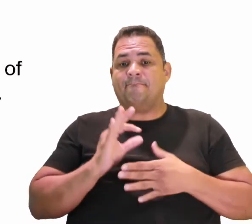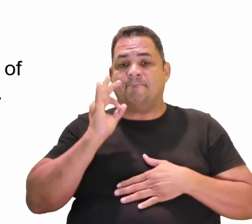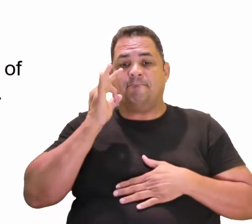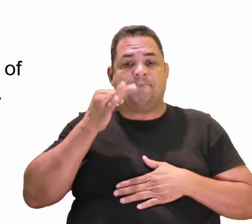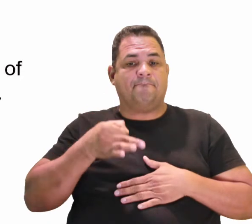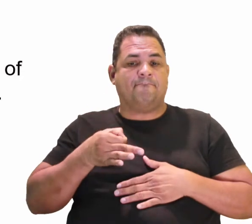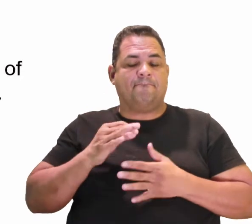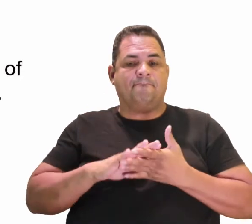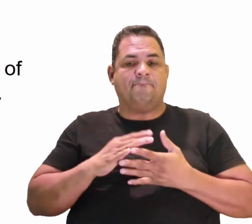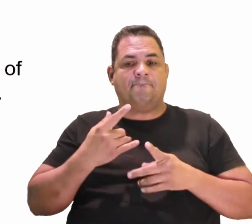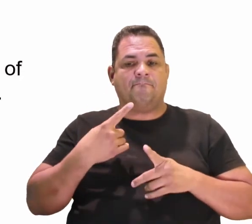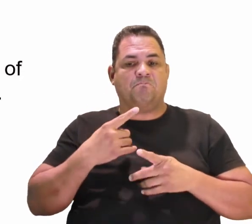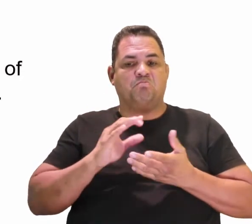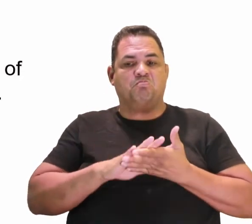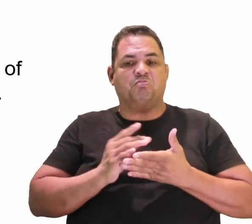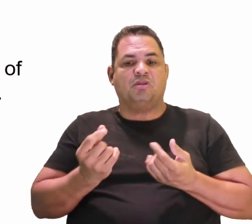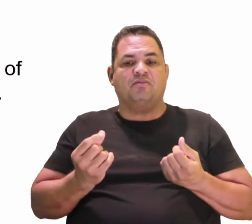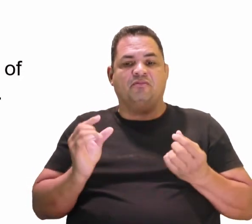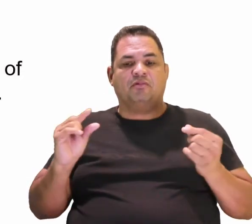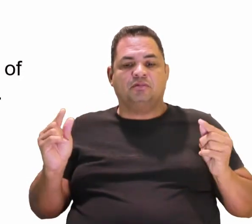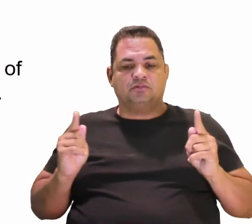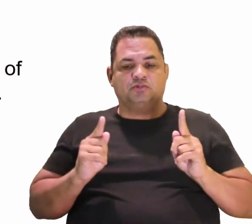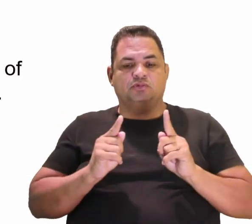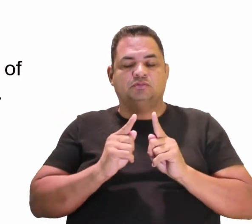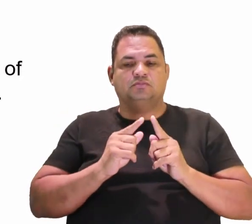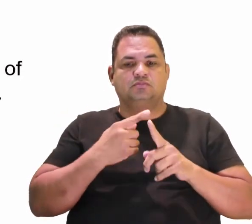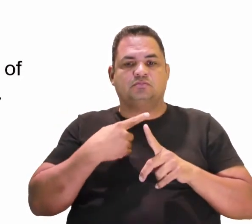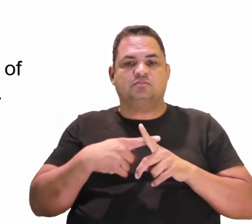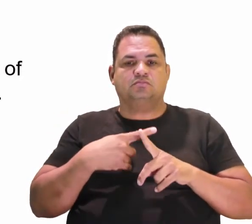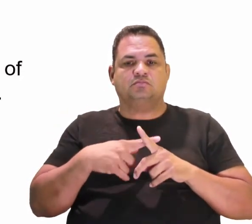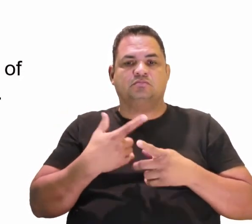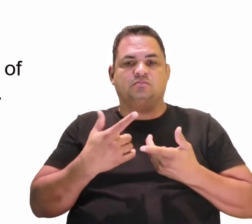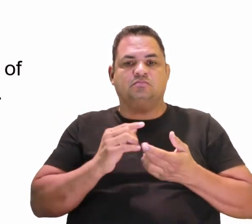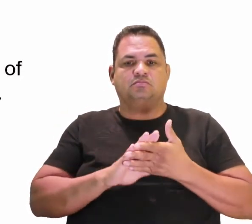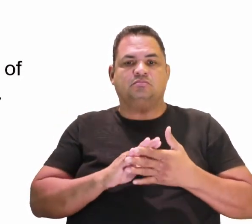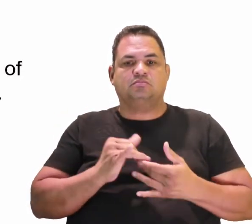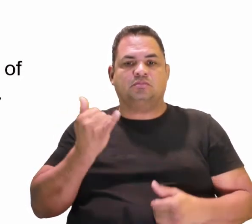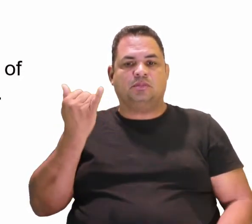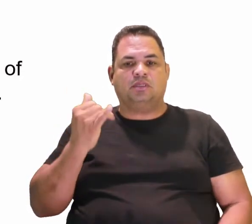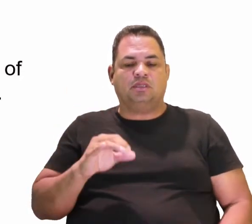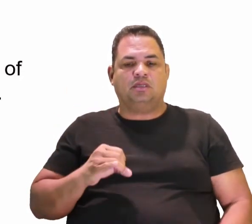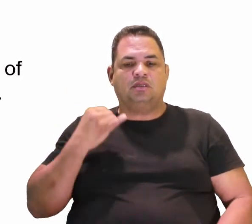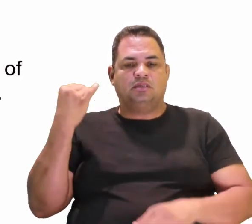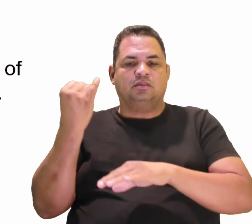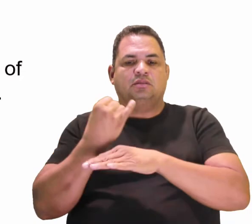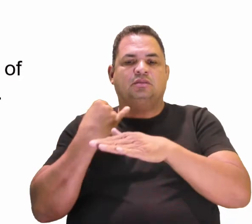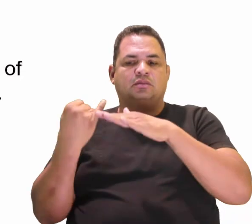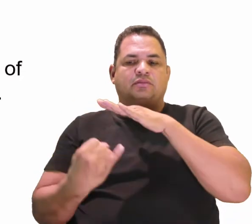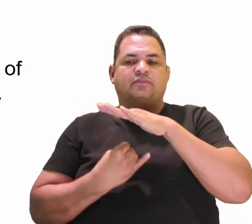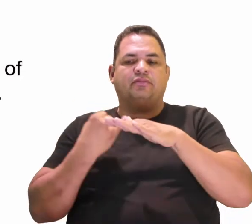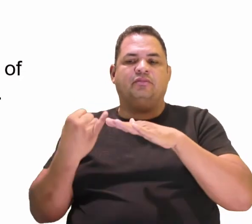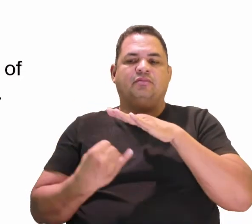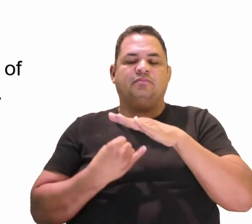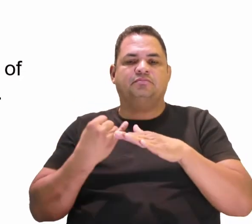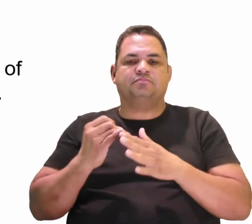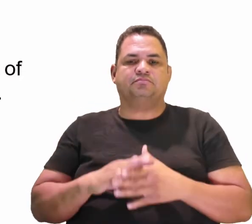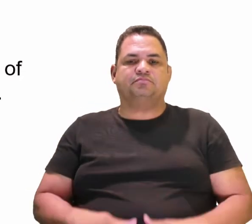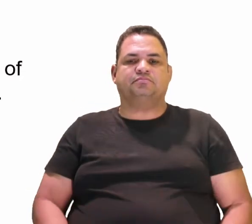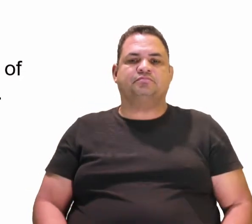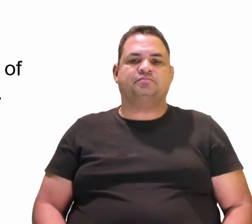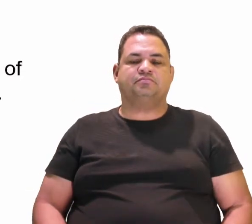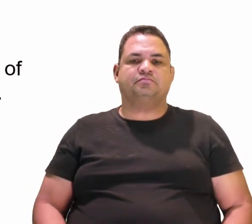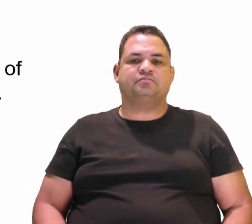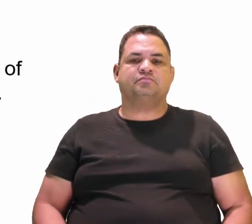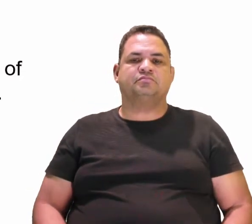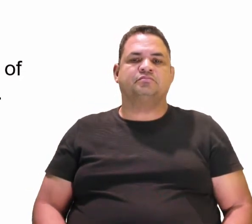correto do que ela na forma contracta, porque a forma contracta ela é informal, mas muito usada. Então temos lá, don't forget